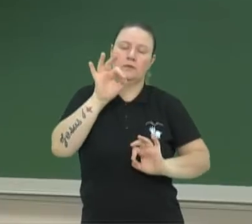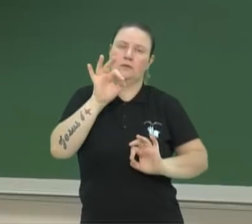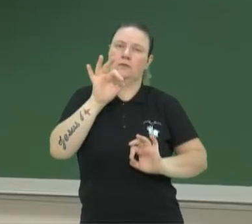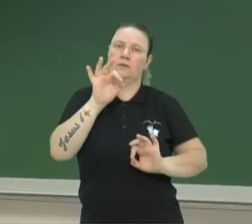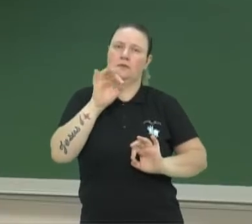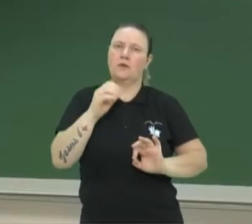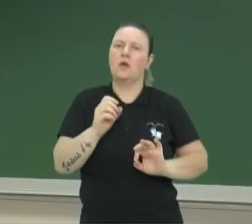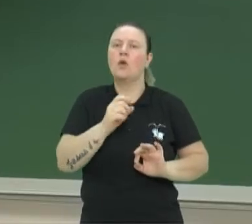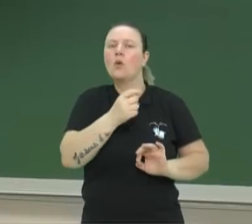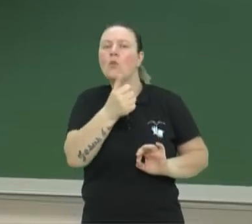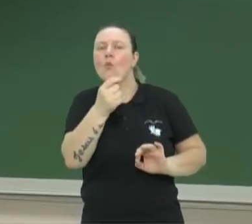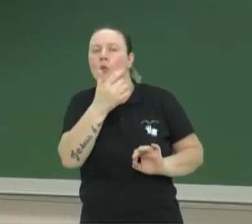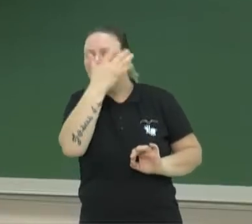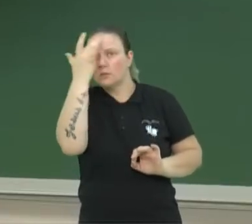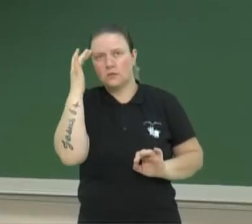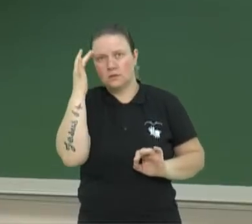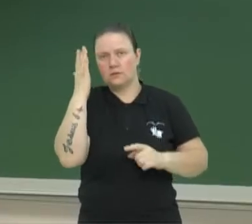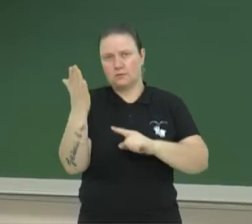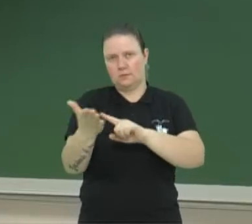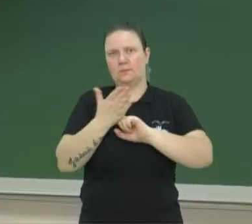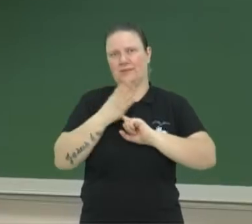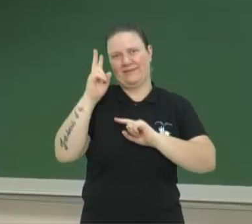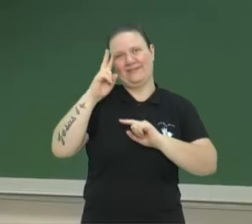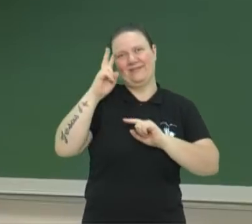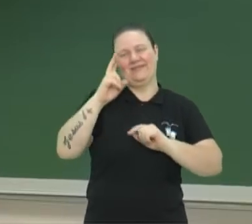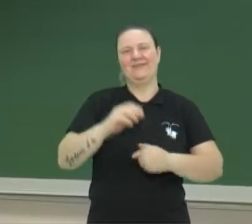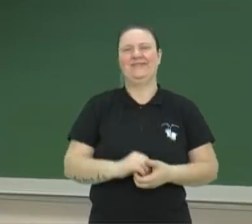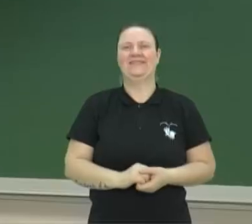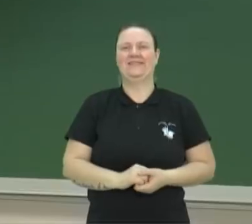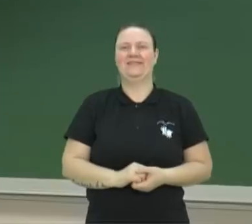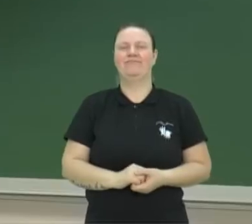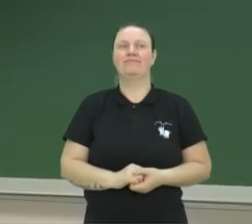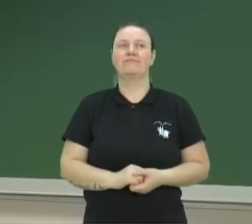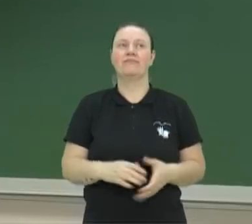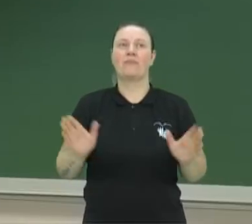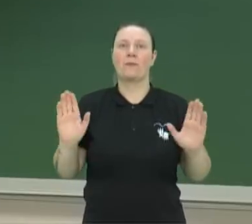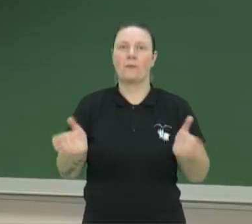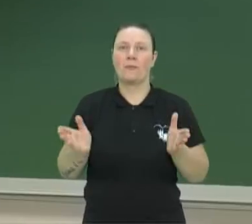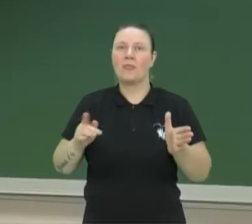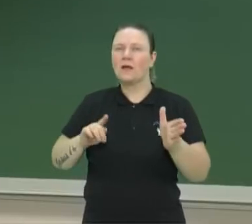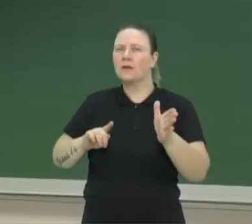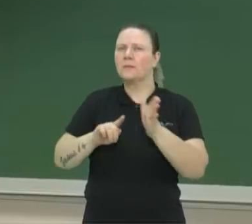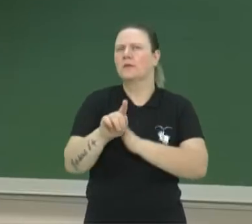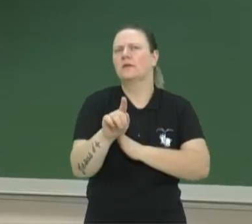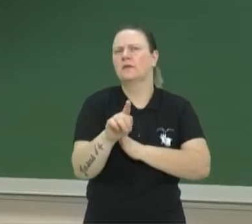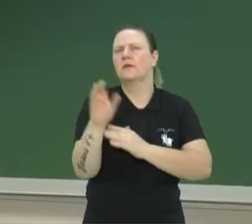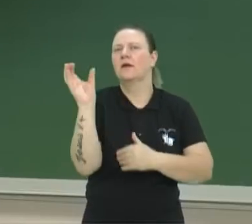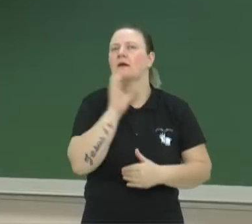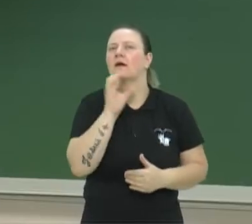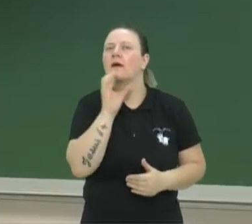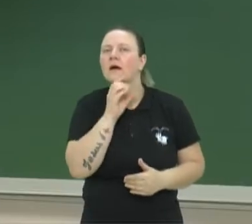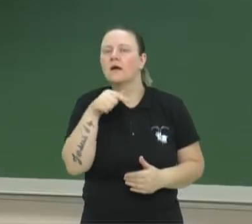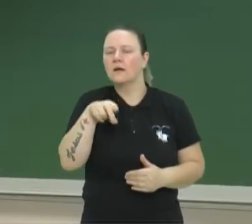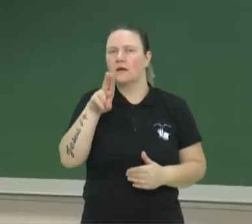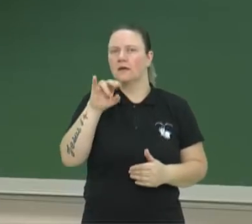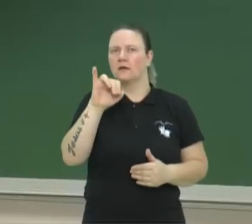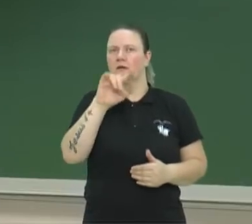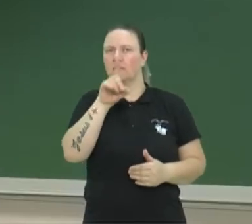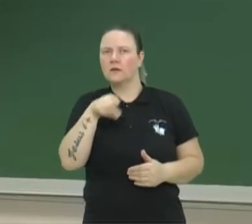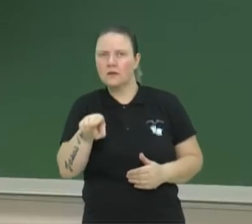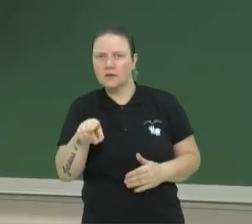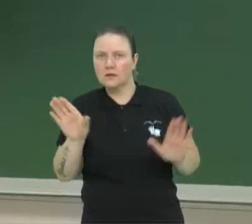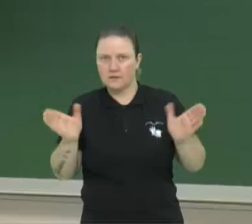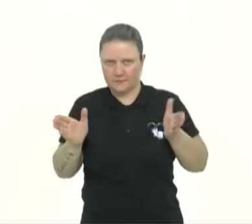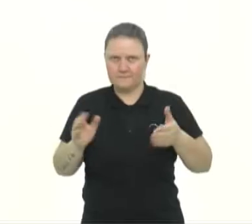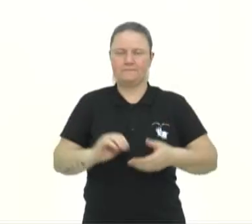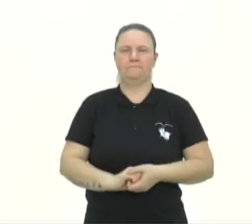poucos personagens ali presentes. Beleza? Agora um quiz para a gente trabalhar aqui o que a gente conversou até